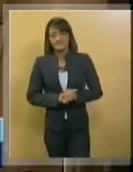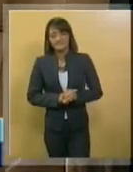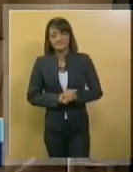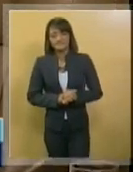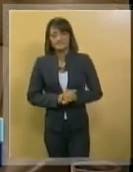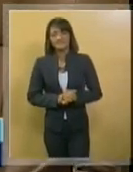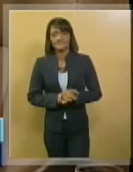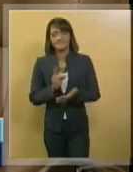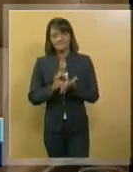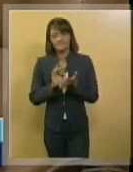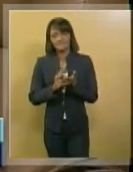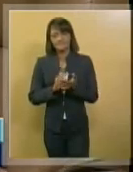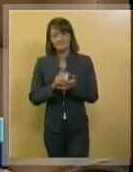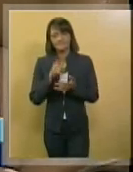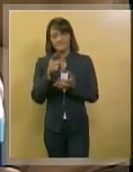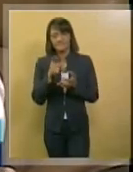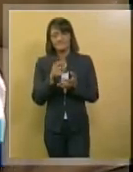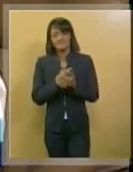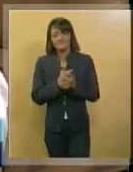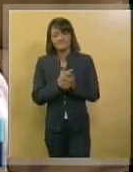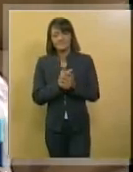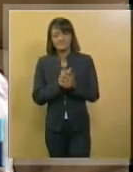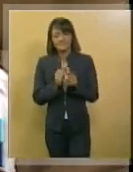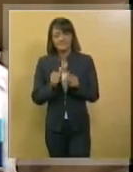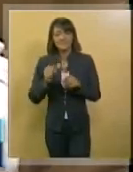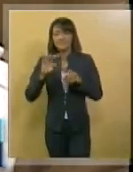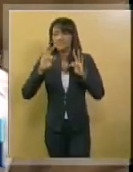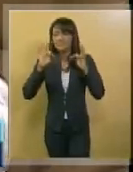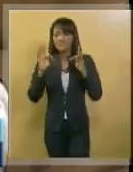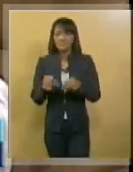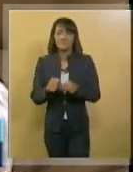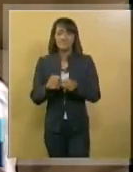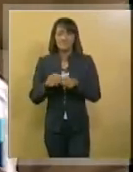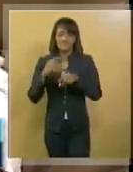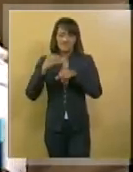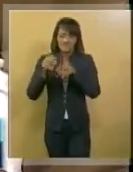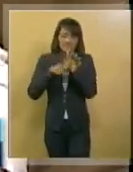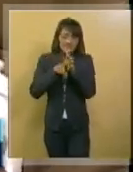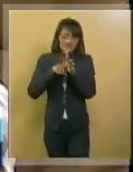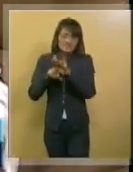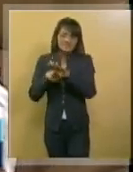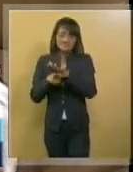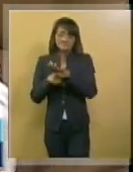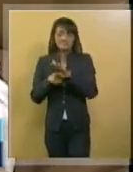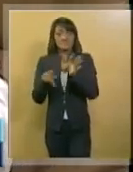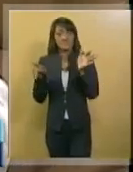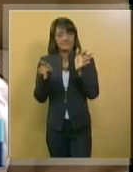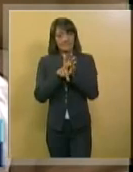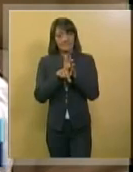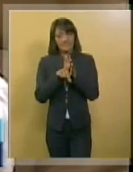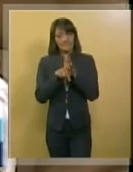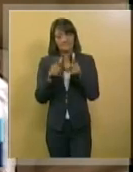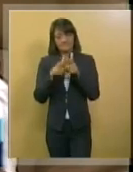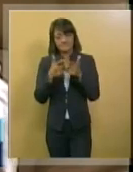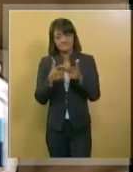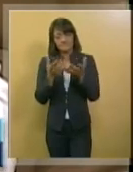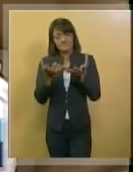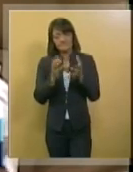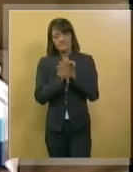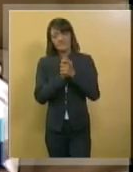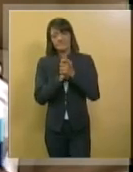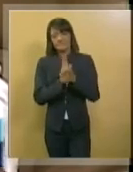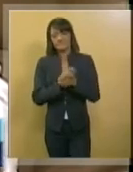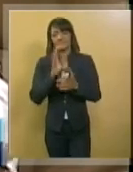Ele é científico mesmo, você busca toda a informação que diz respeito a essa problemática. Então, lhe parabenizar por